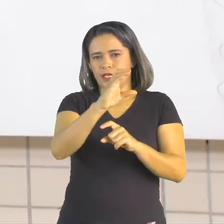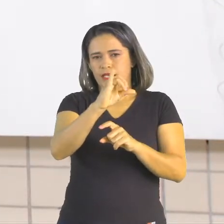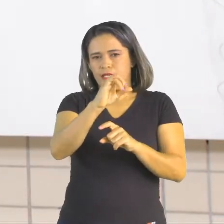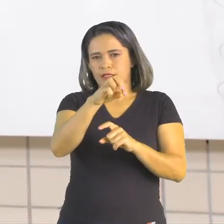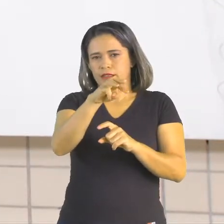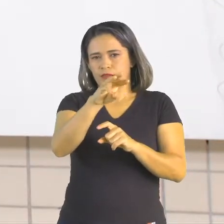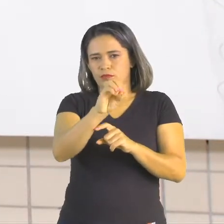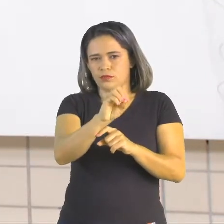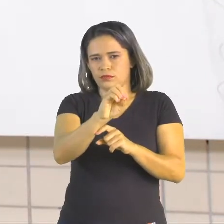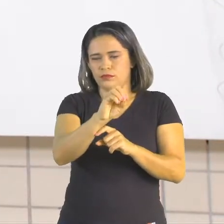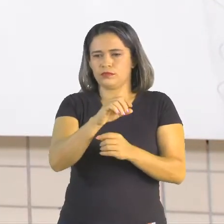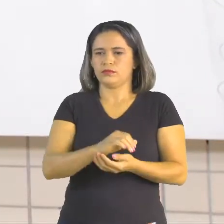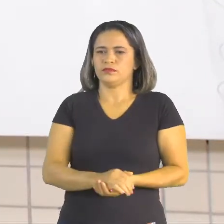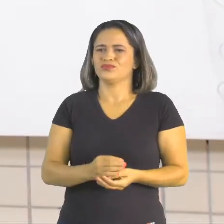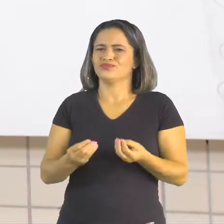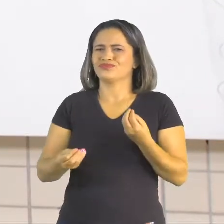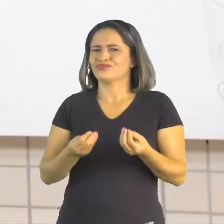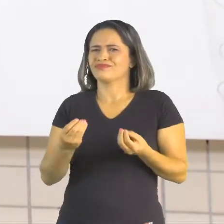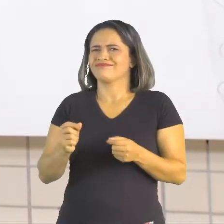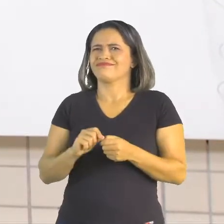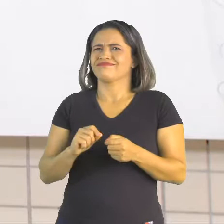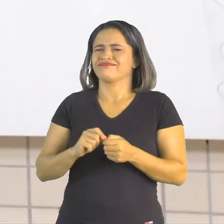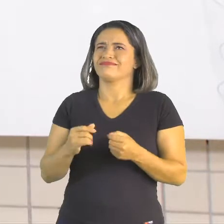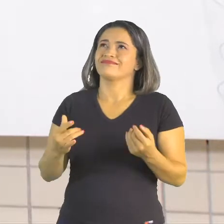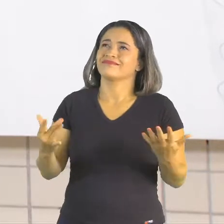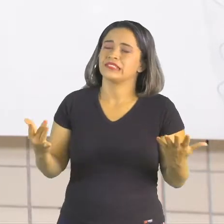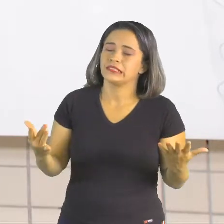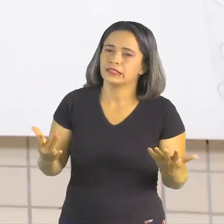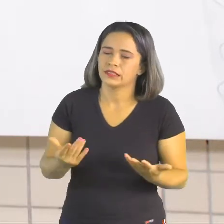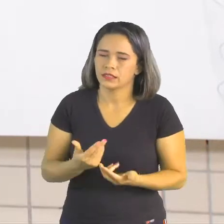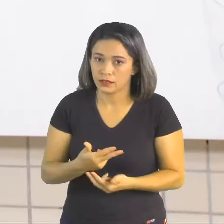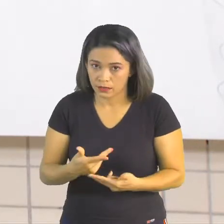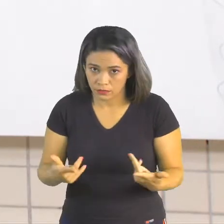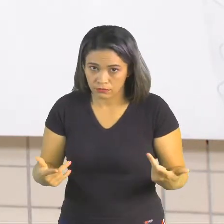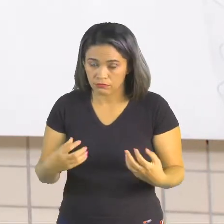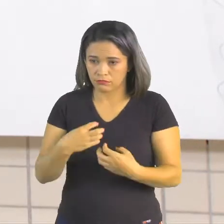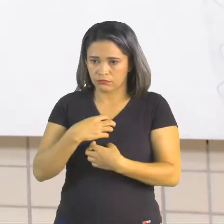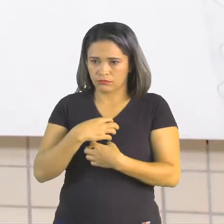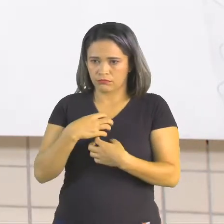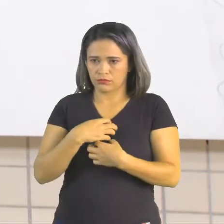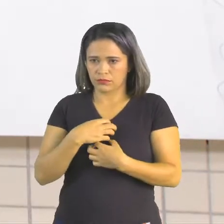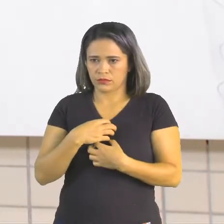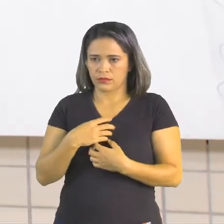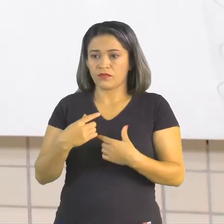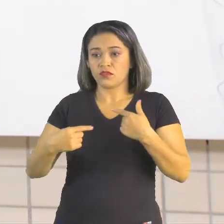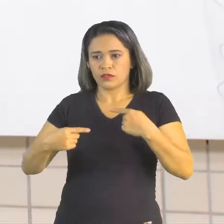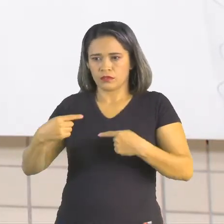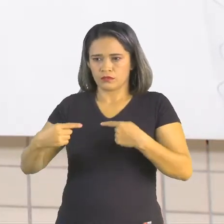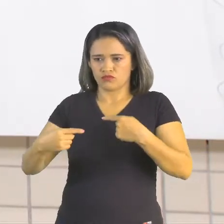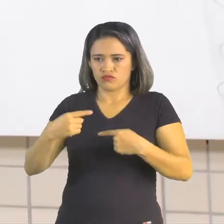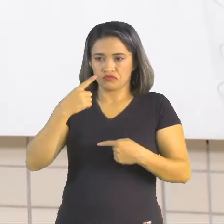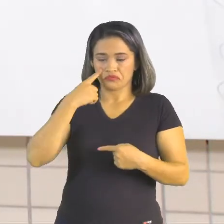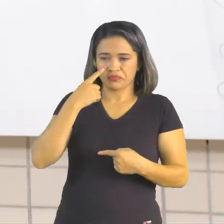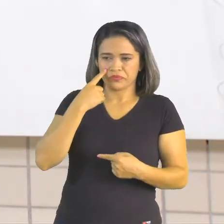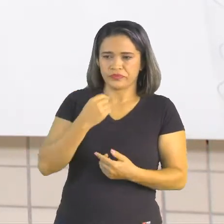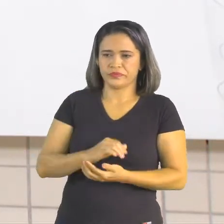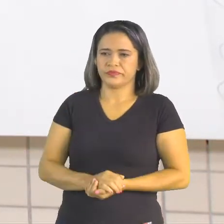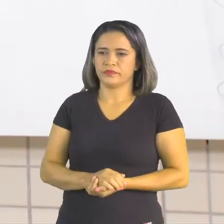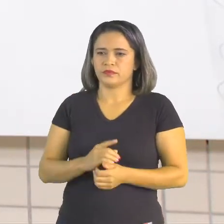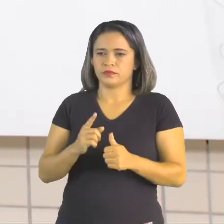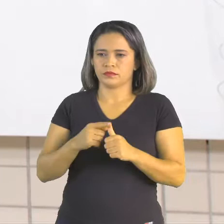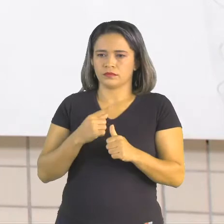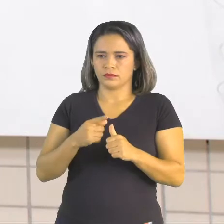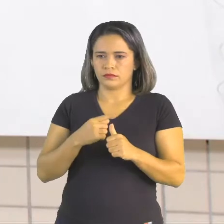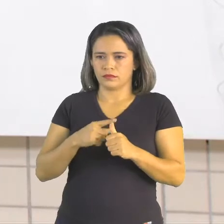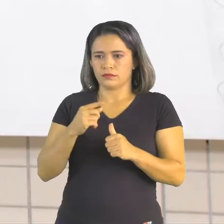que eu posso fazer isso aqui, professor? Tem vários caminhos e a gente vai tentar discutir aqui esses caminhos. O primeiro e